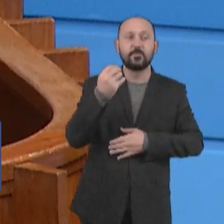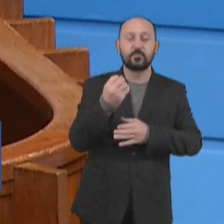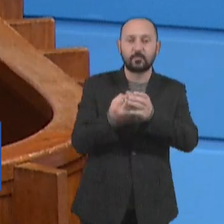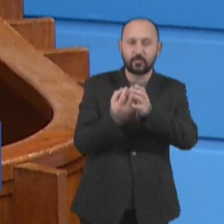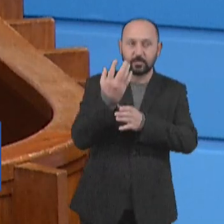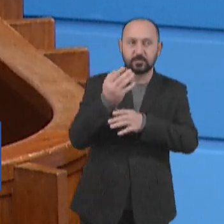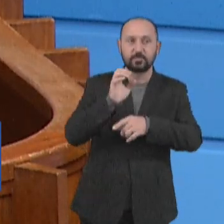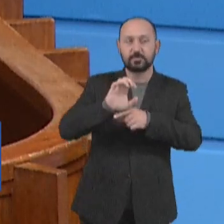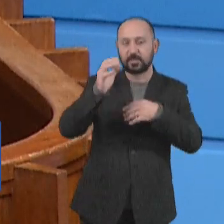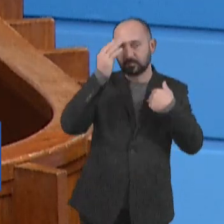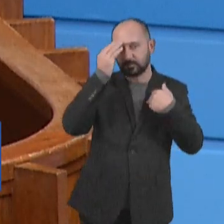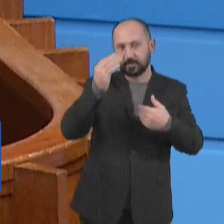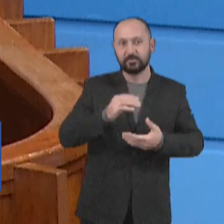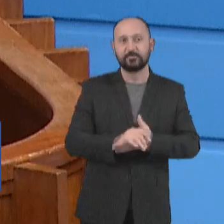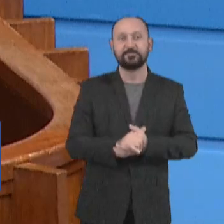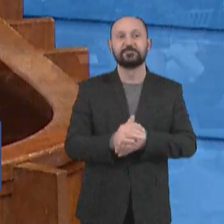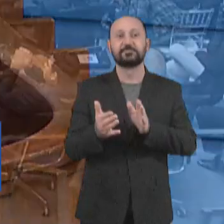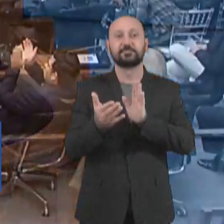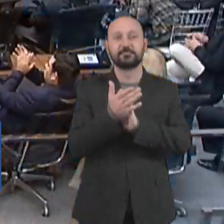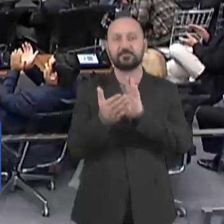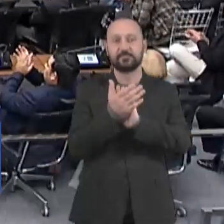formação do Estado. Obrigado.